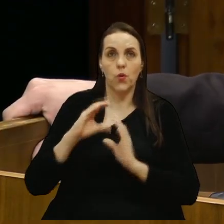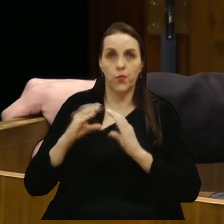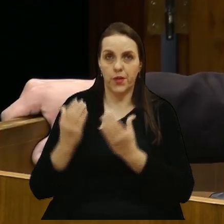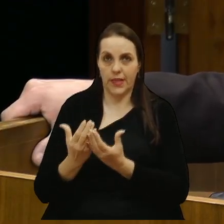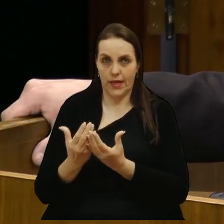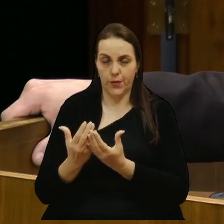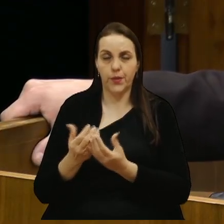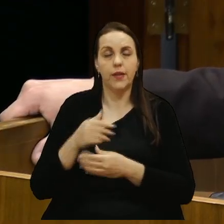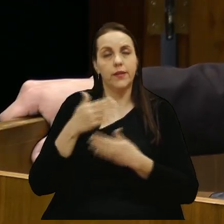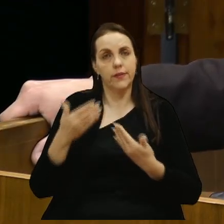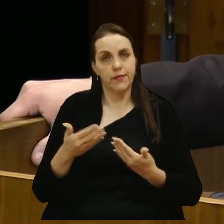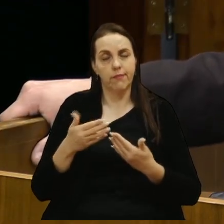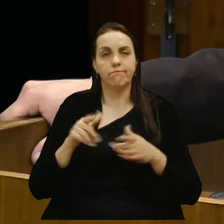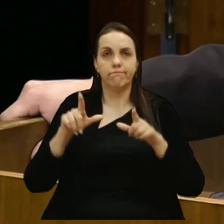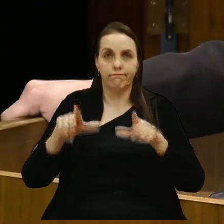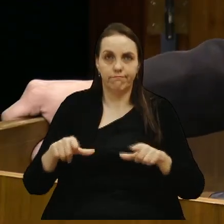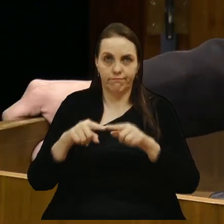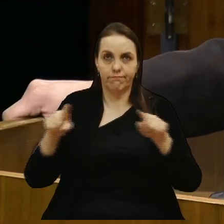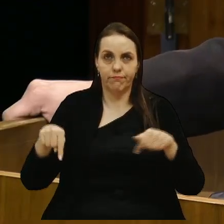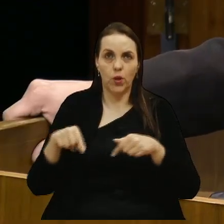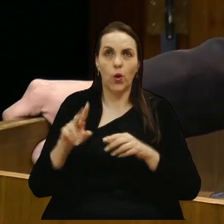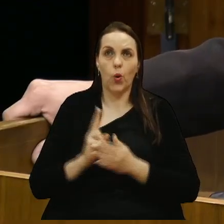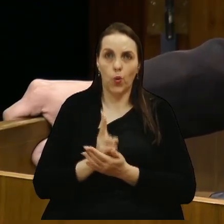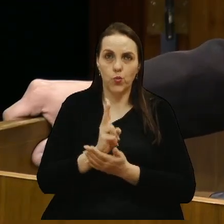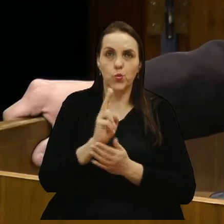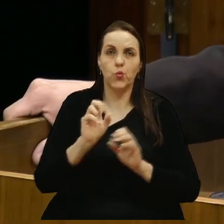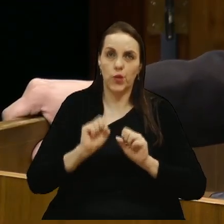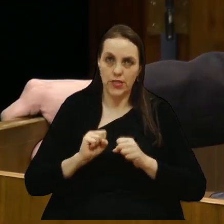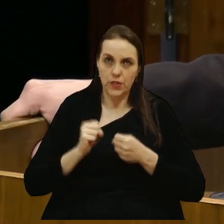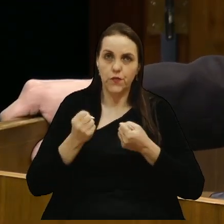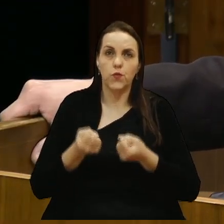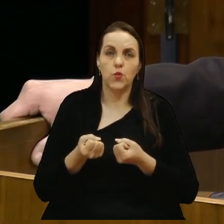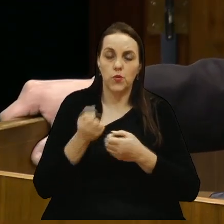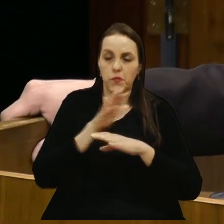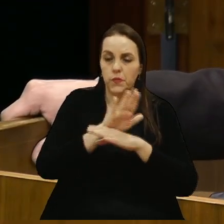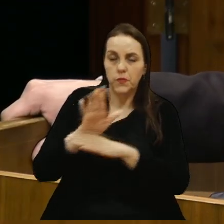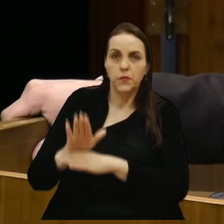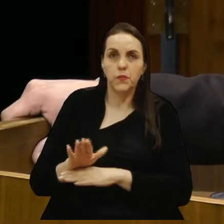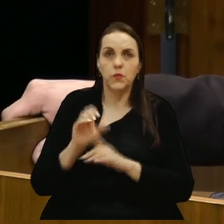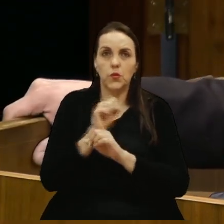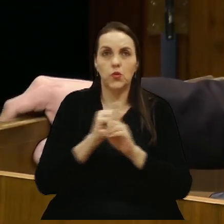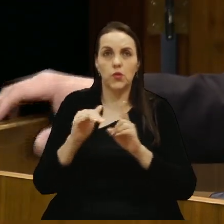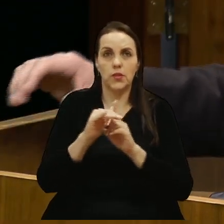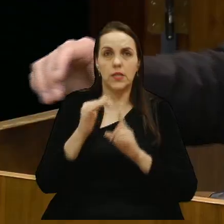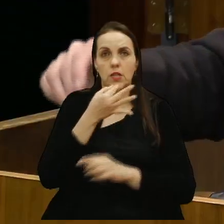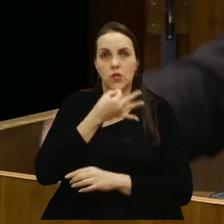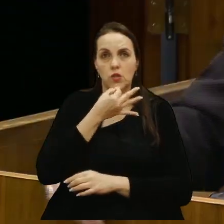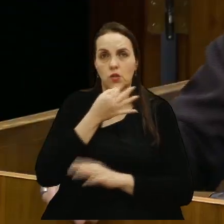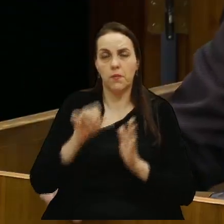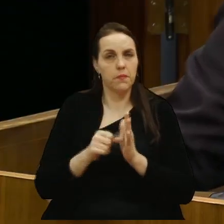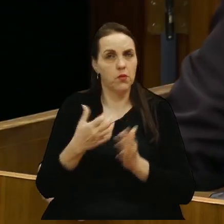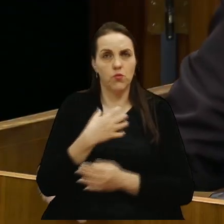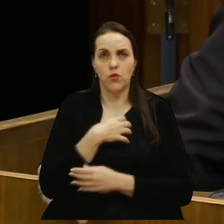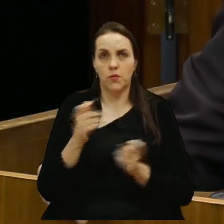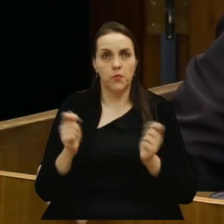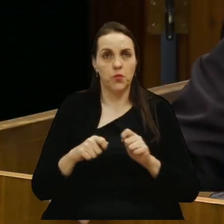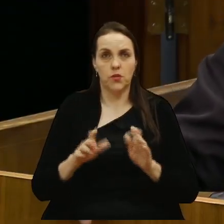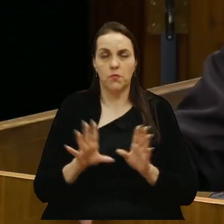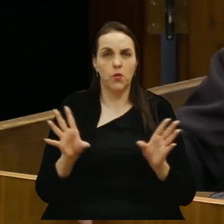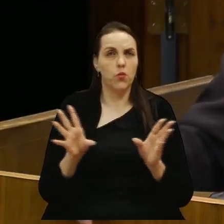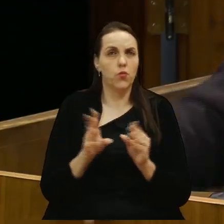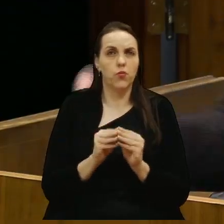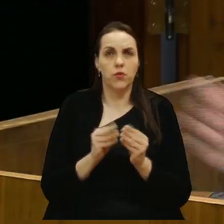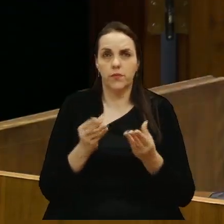gabinete continua, com seus esforços, contribuindo para a sociedade caxiense da melhor forma possível. Minha fala é breve e meu